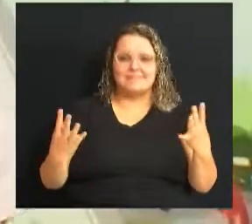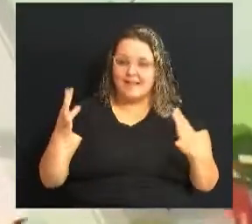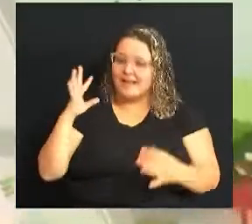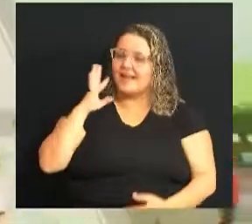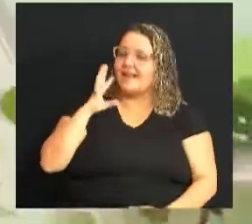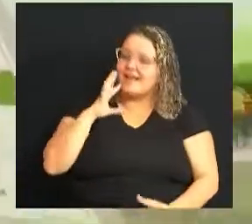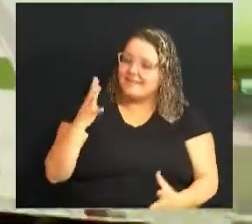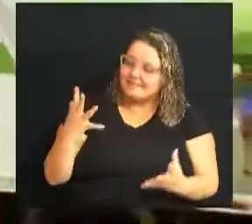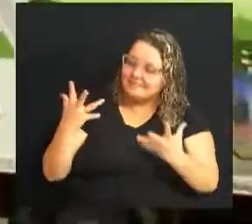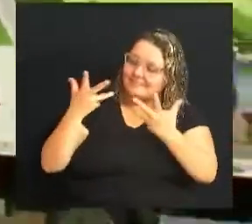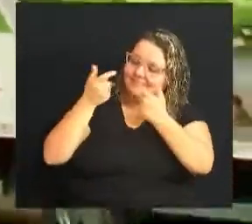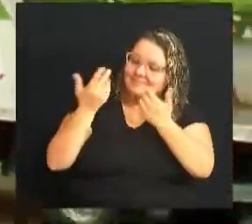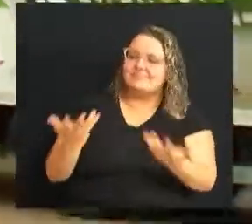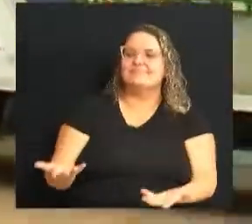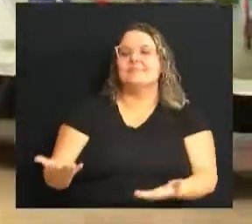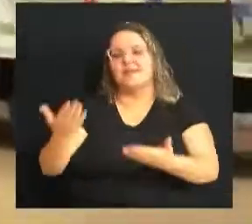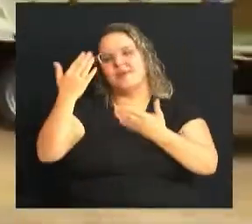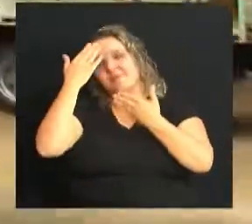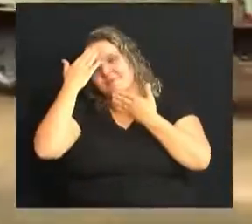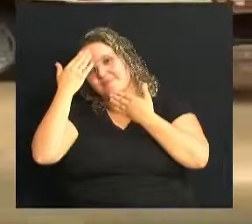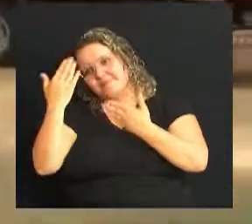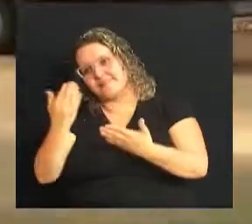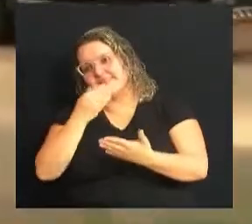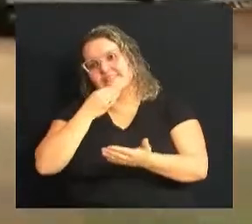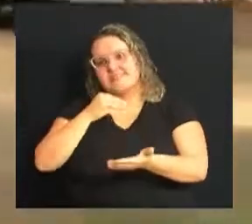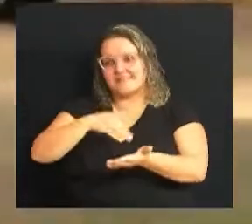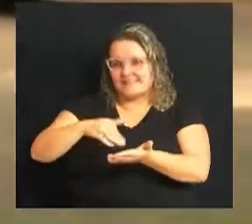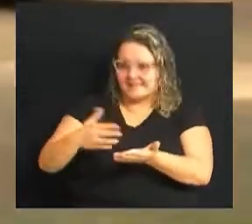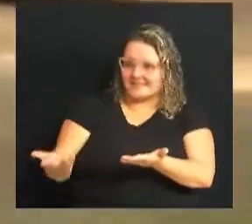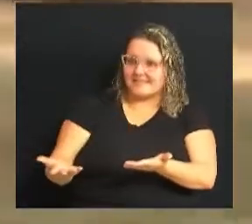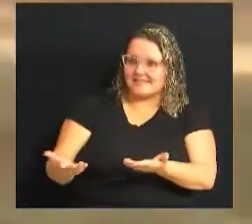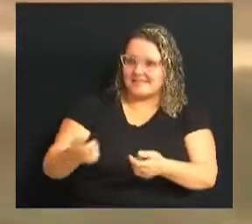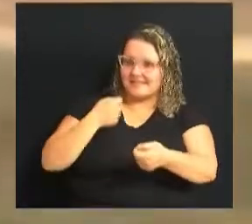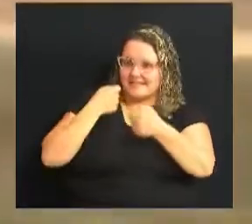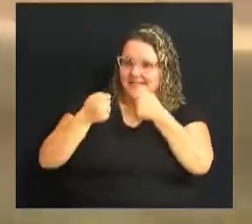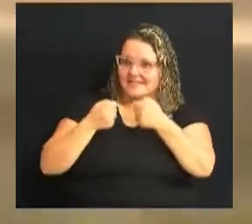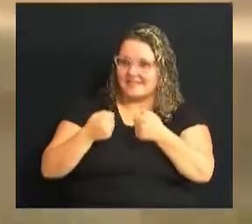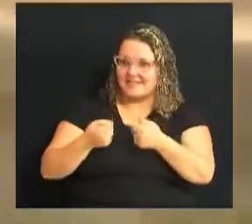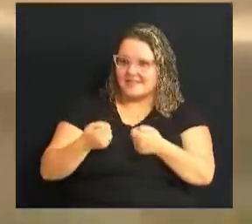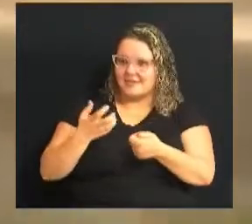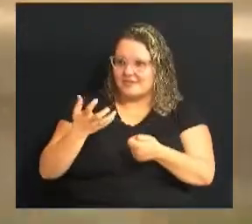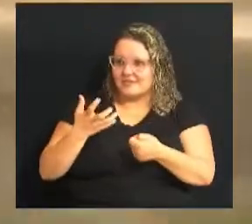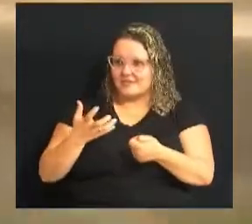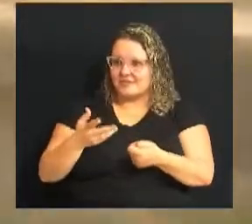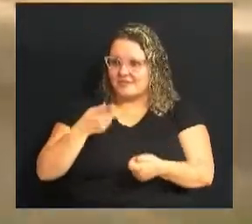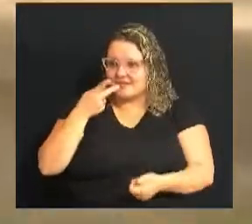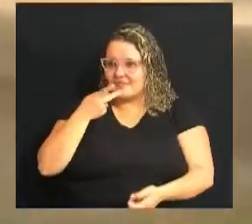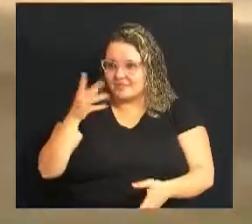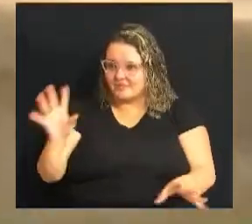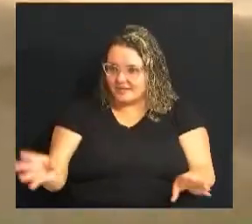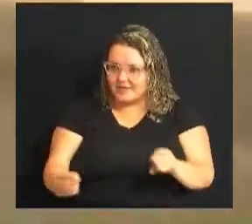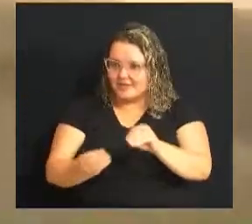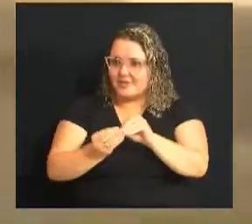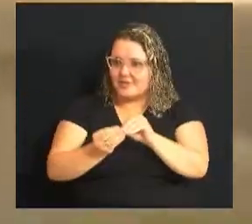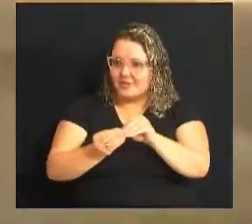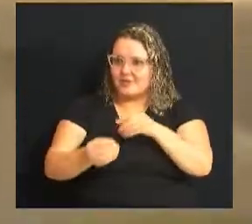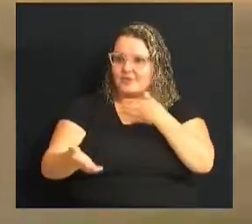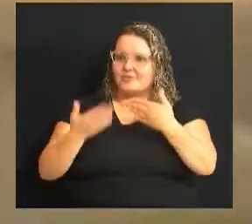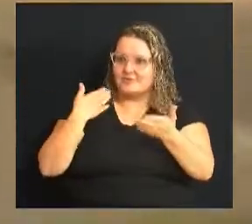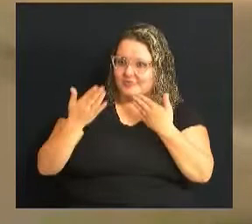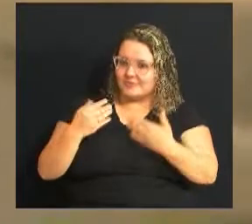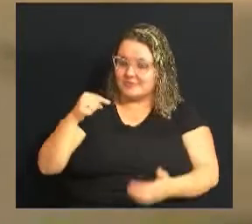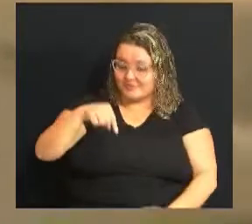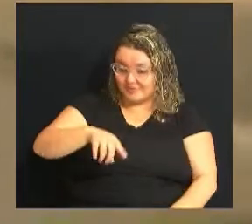Muito obrigado pela entrevista. Mais alguma coisa que o senhor queira falar para concluir aí, não é? No nosso bate-papo, nesse